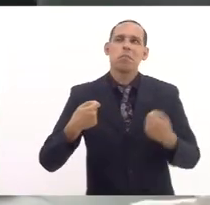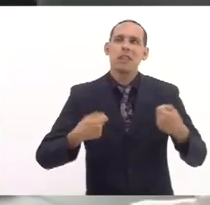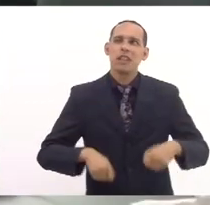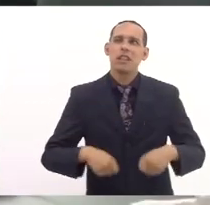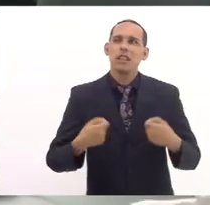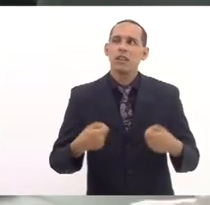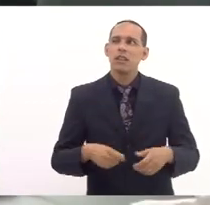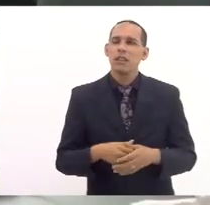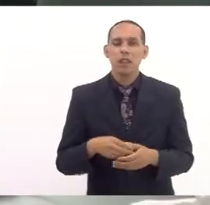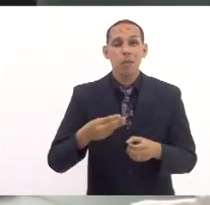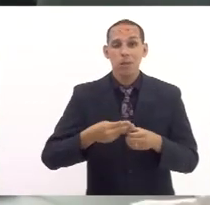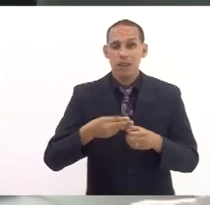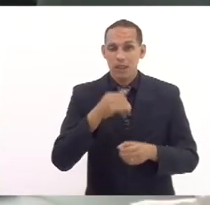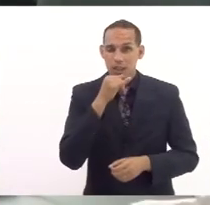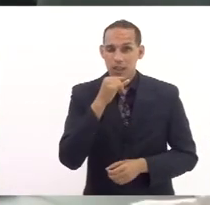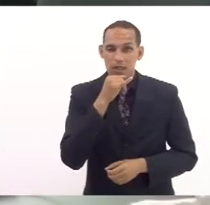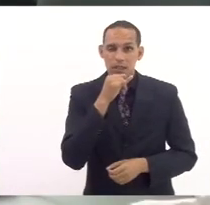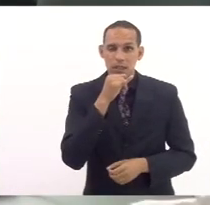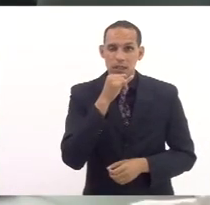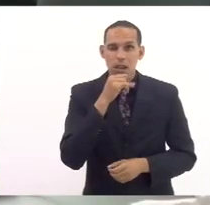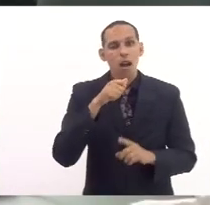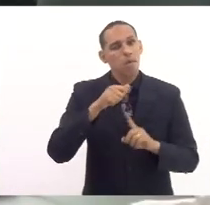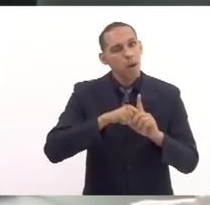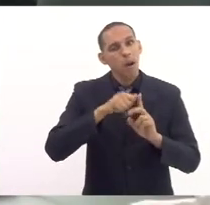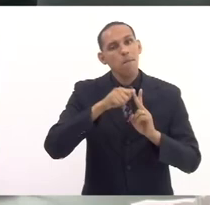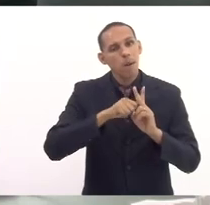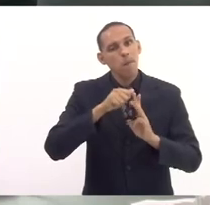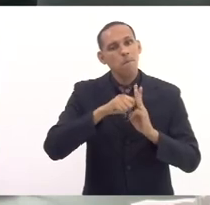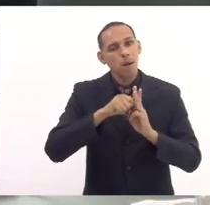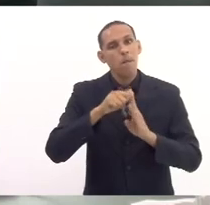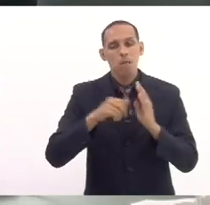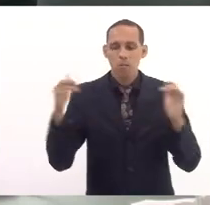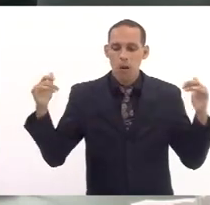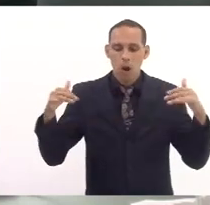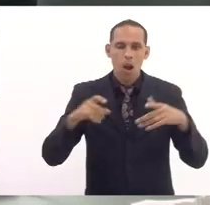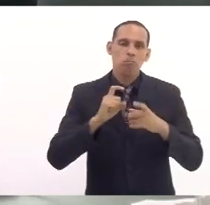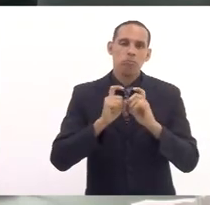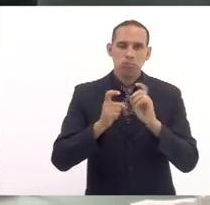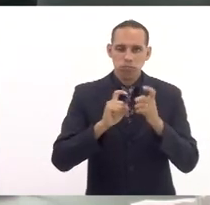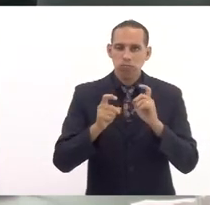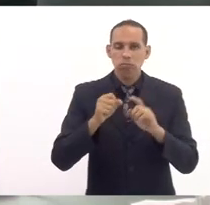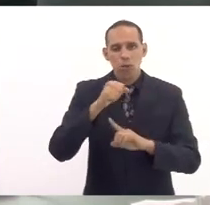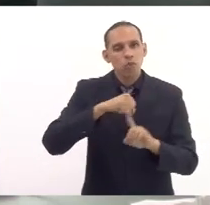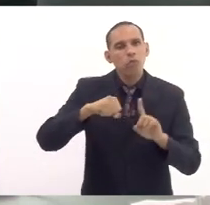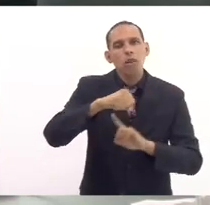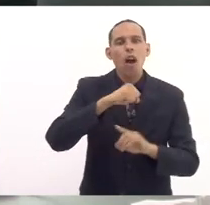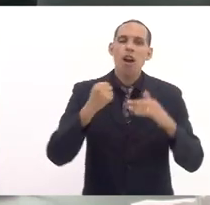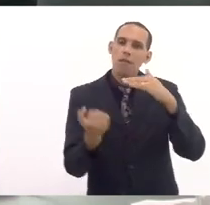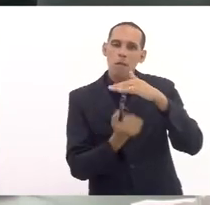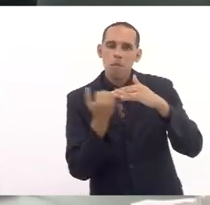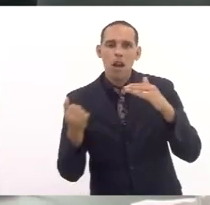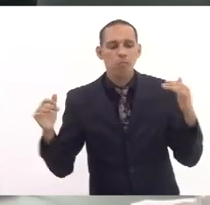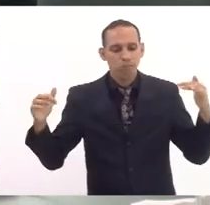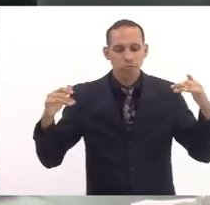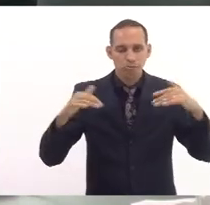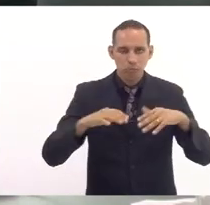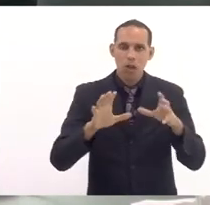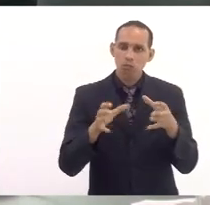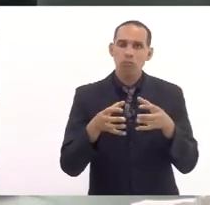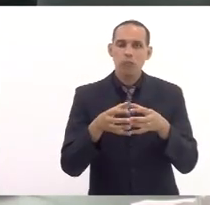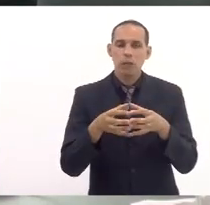o município, por exemplo, se reúne mensalmente com a participação da sociedade civil, das empresas. O